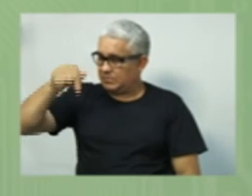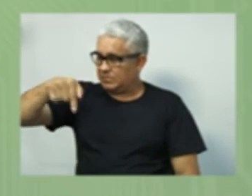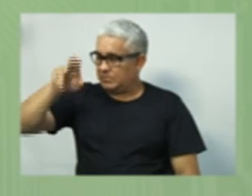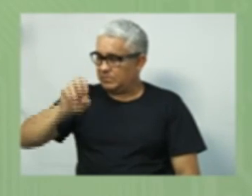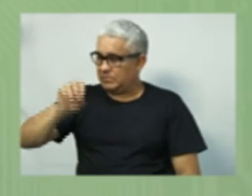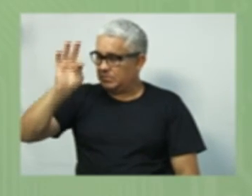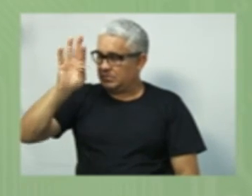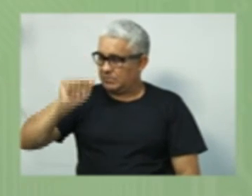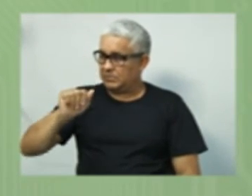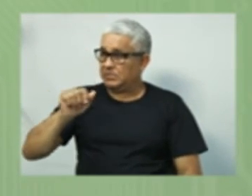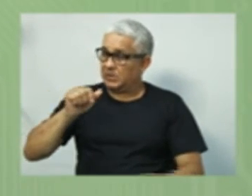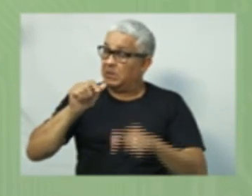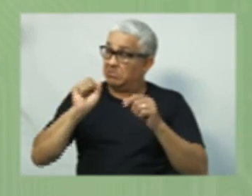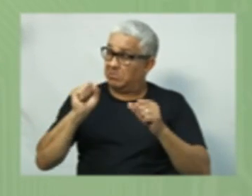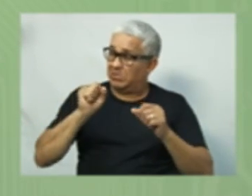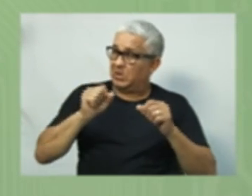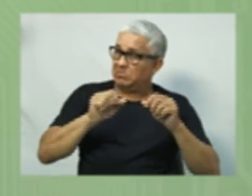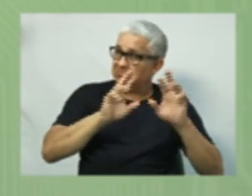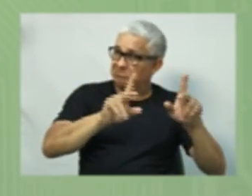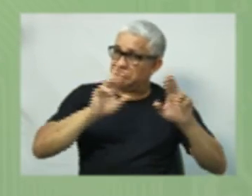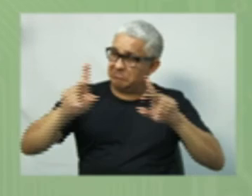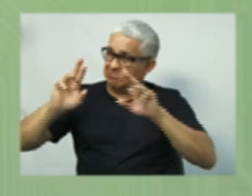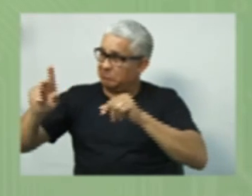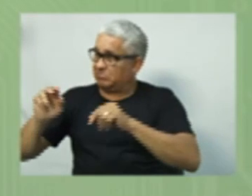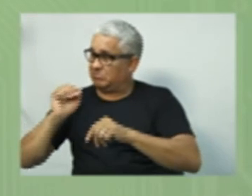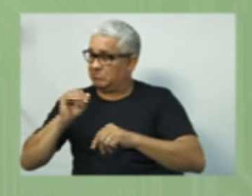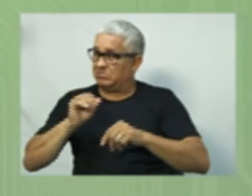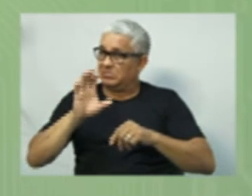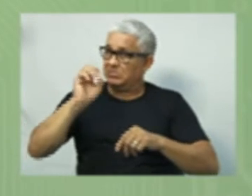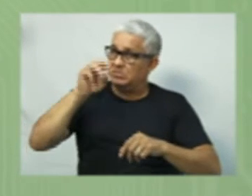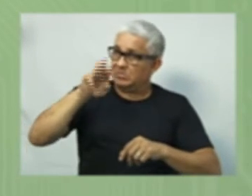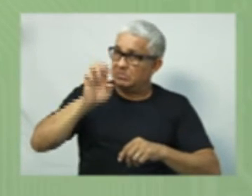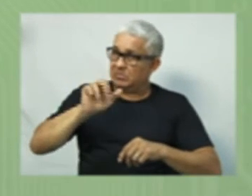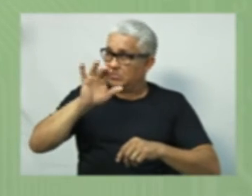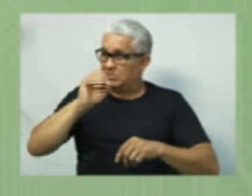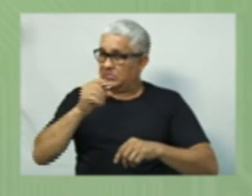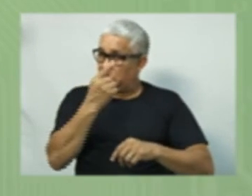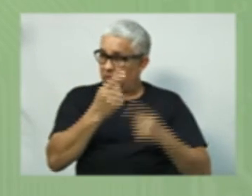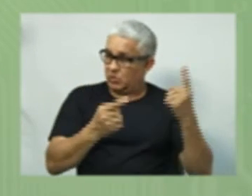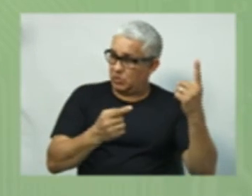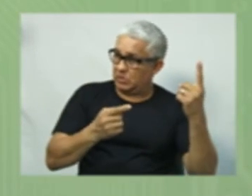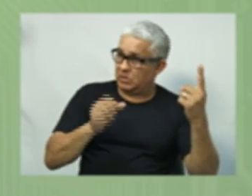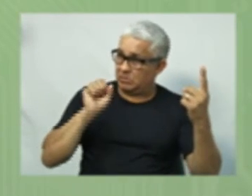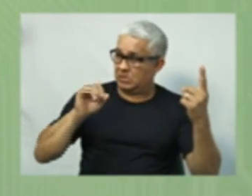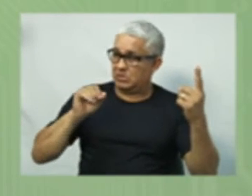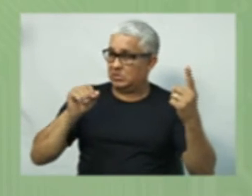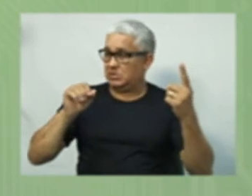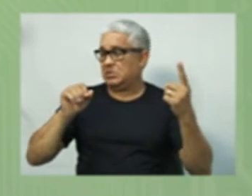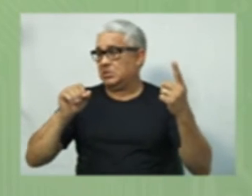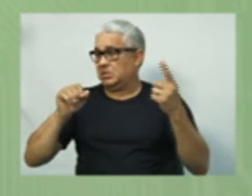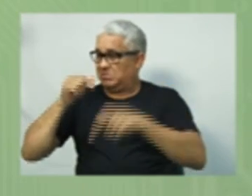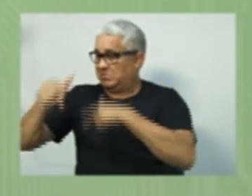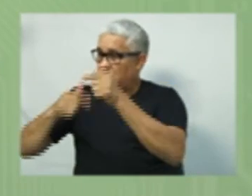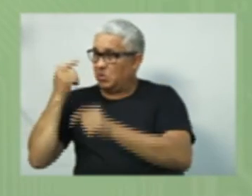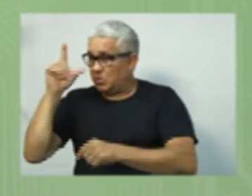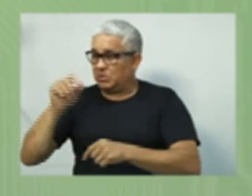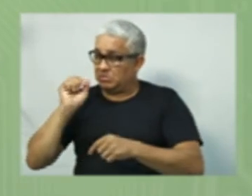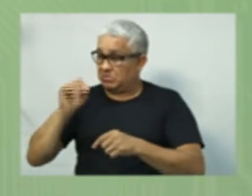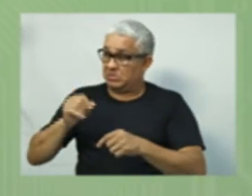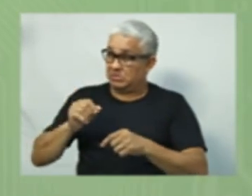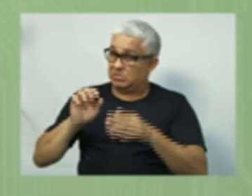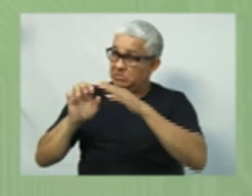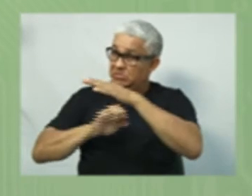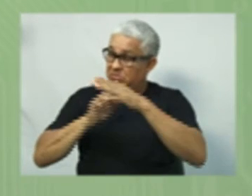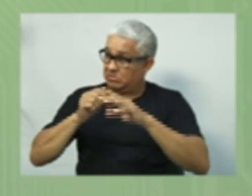uma, se for serviço é outra. Se o empresário não se atentar para qual alíquota correta, o que